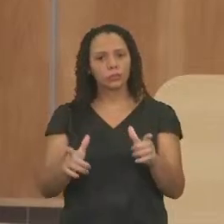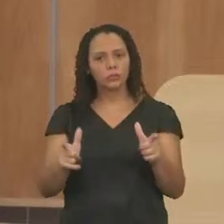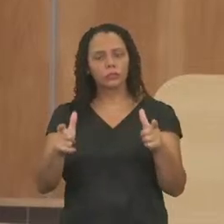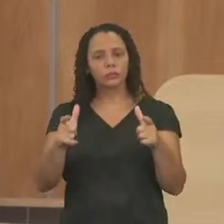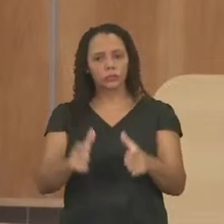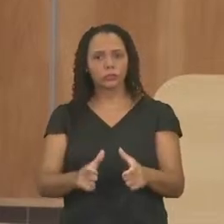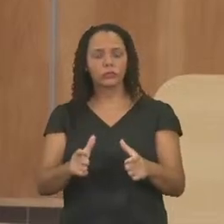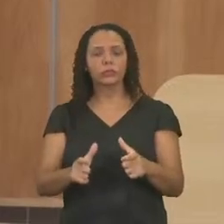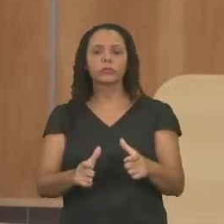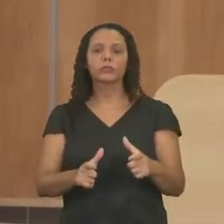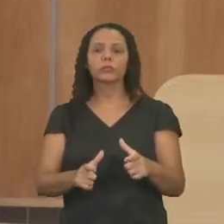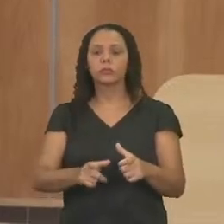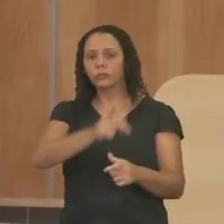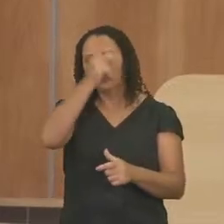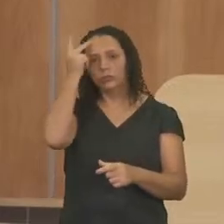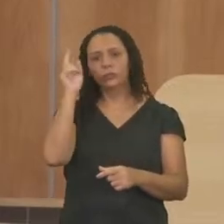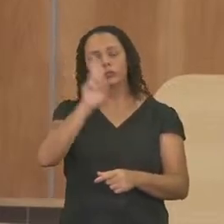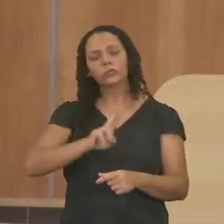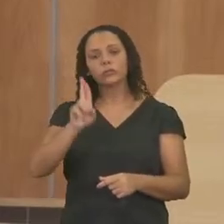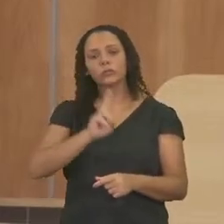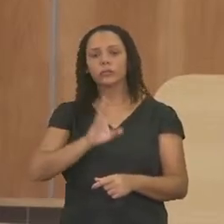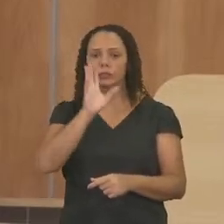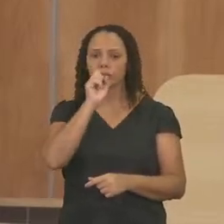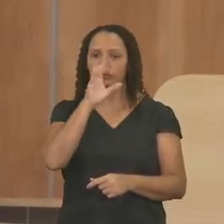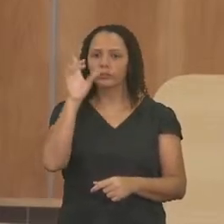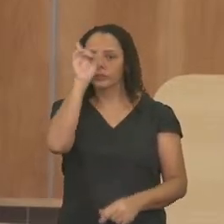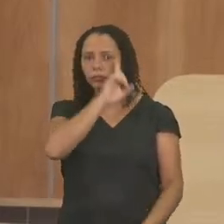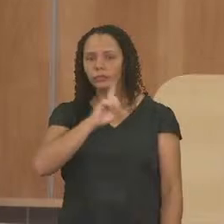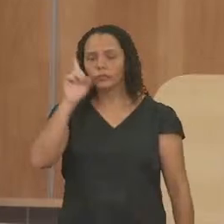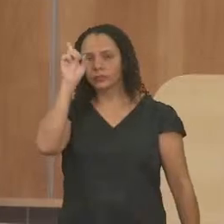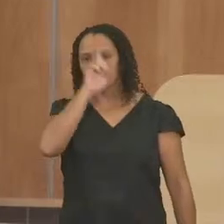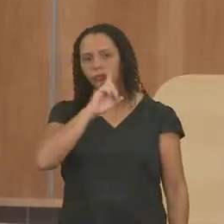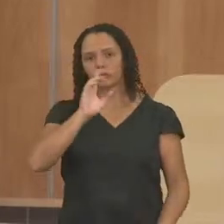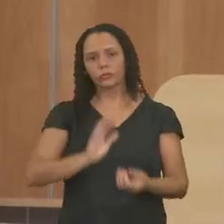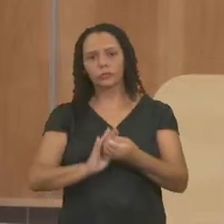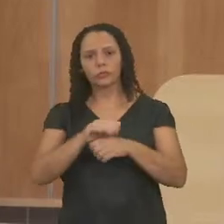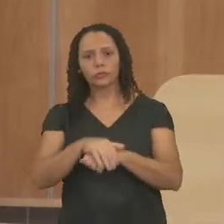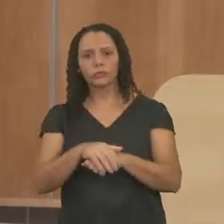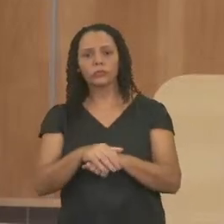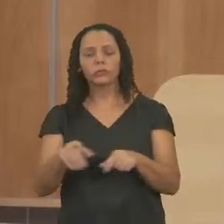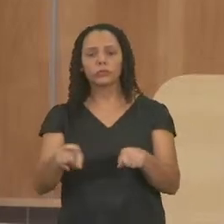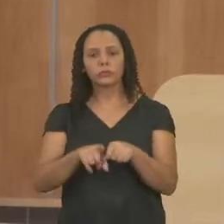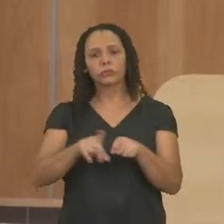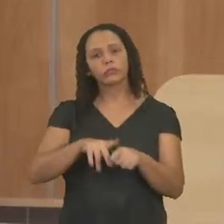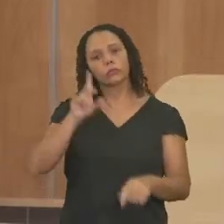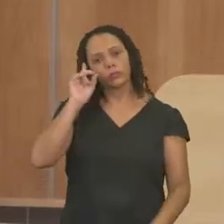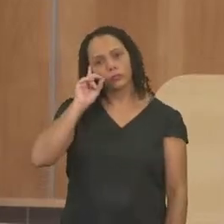pessoas utilizam aos finais de semana, durante a noite, até mesmo durante o